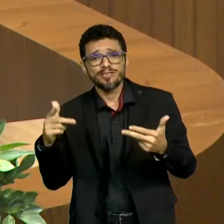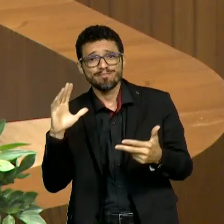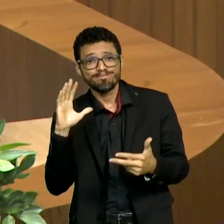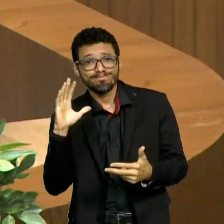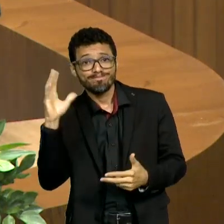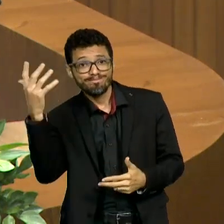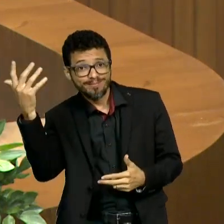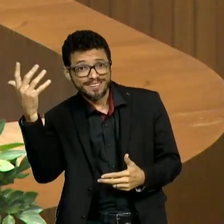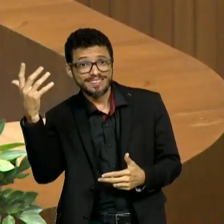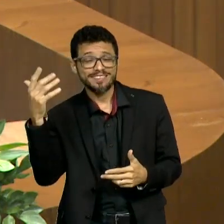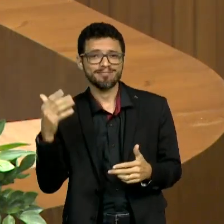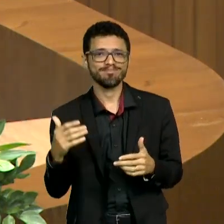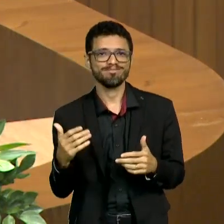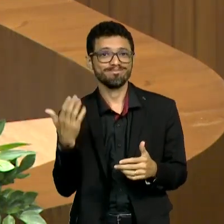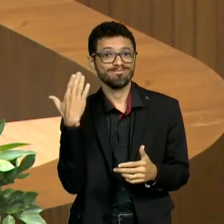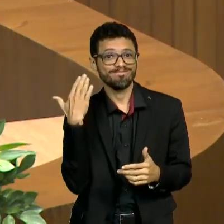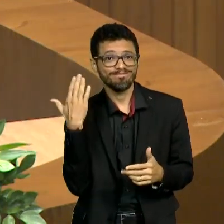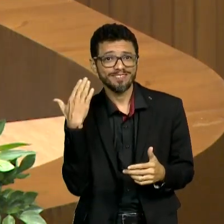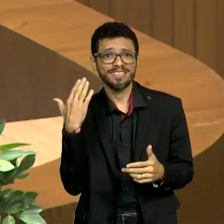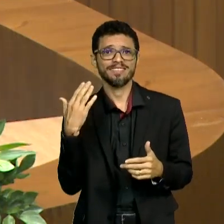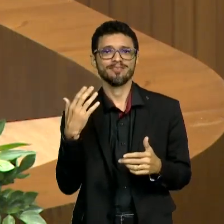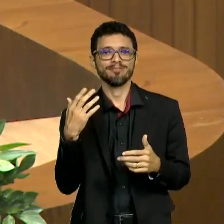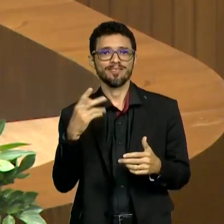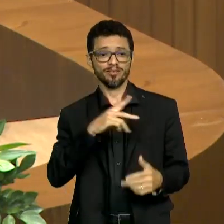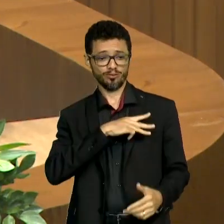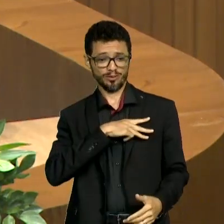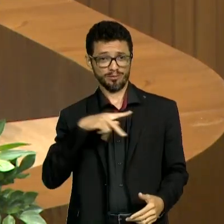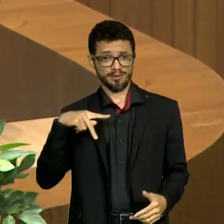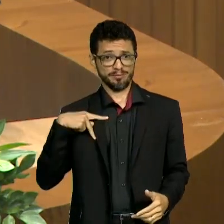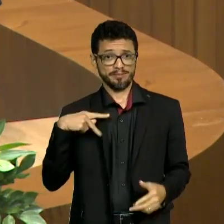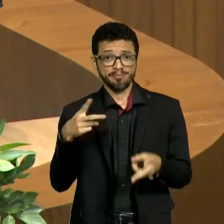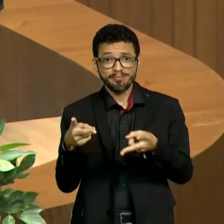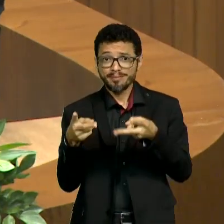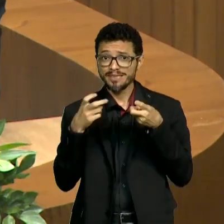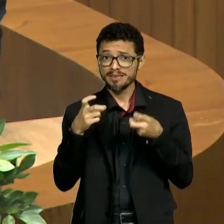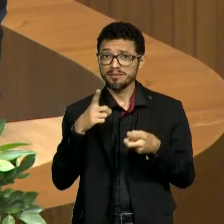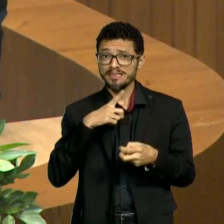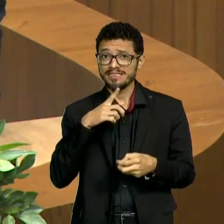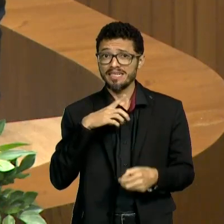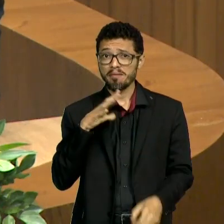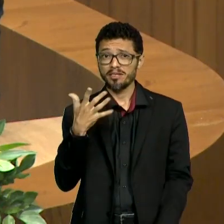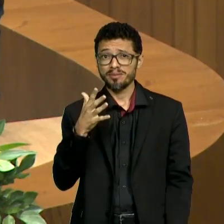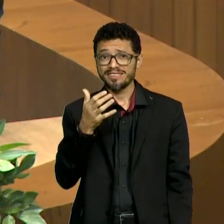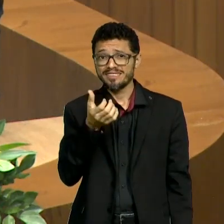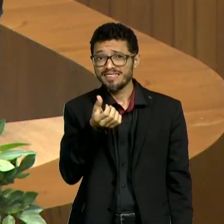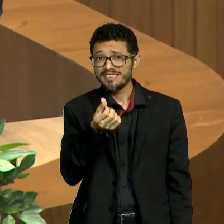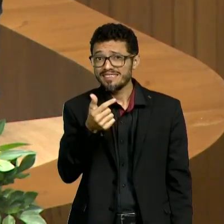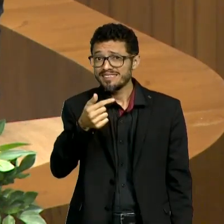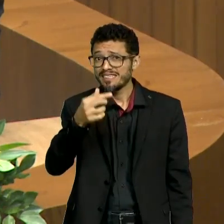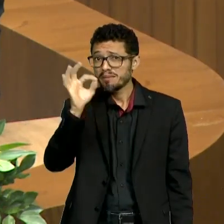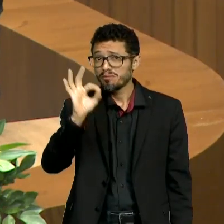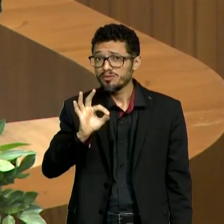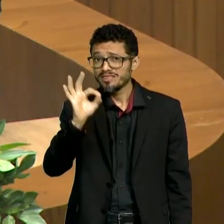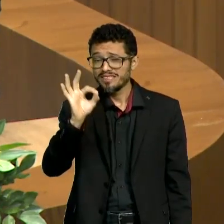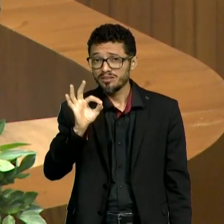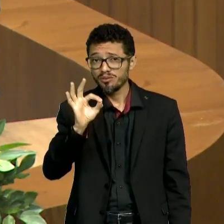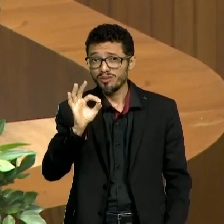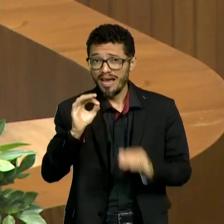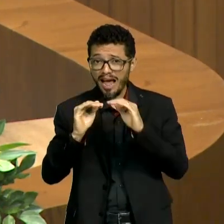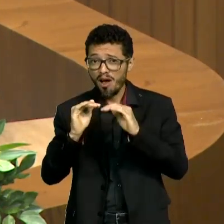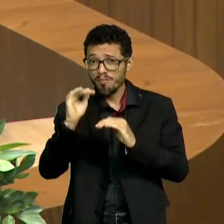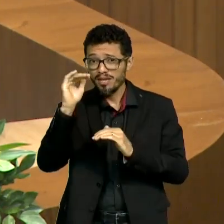Público percebe-se uma folha extrapolada que chegou a 67% e agora está em